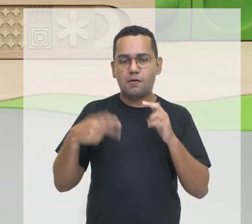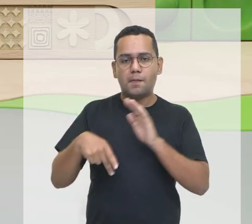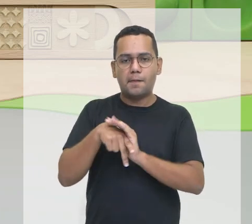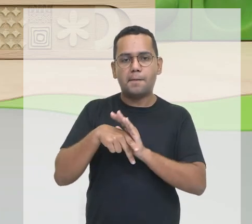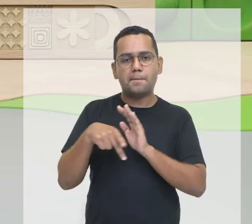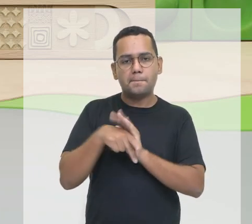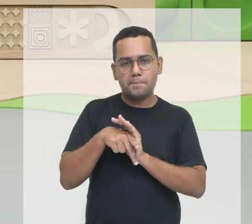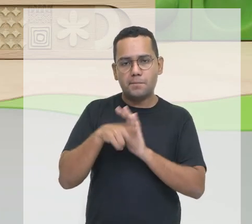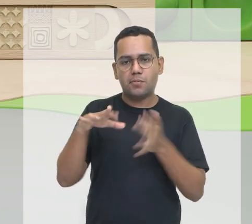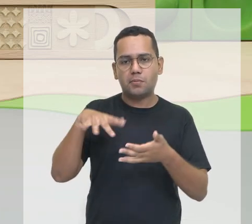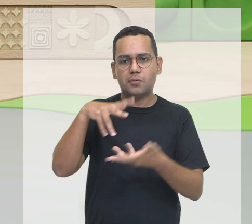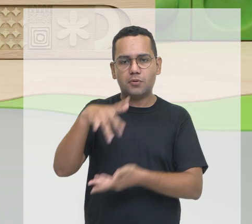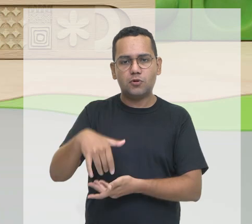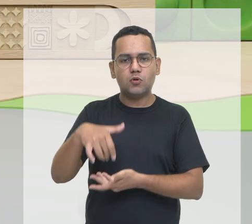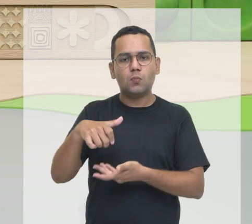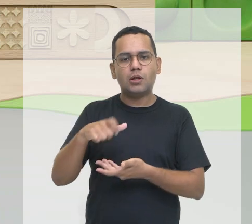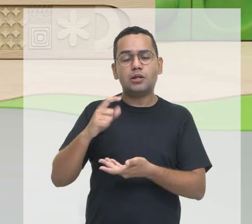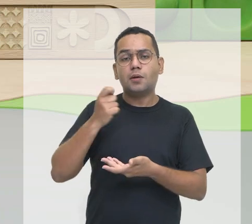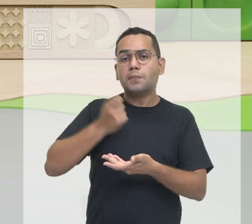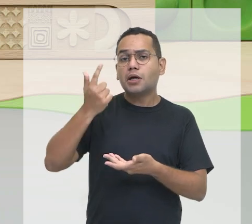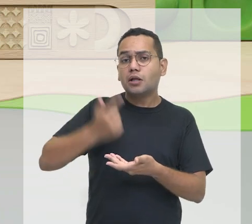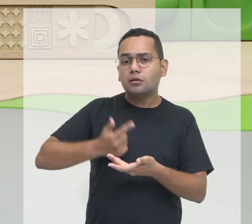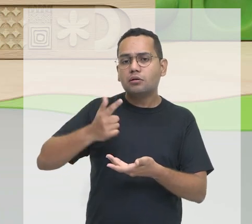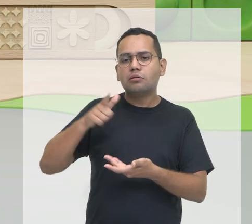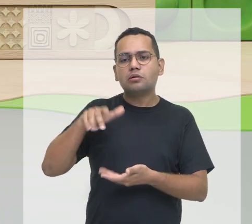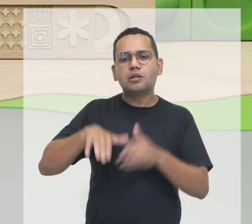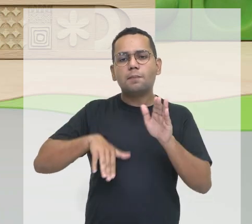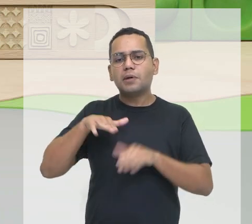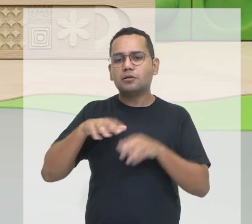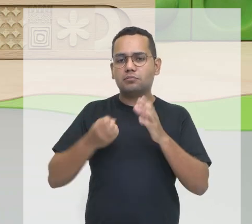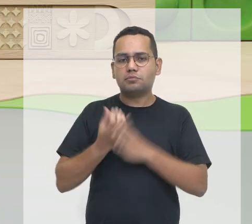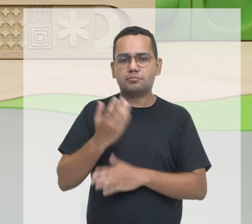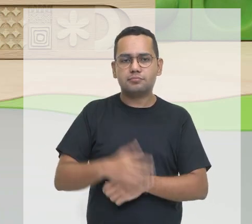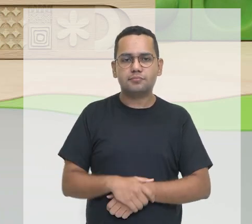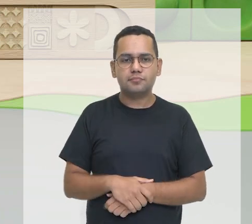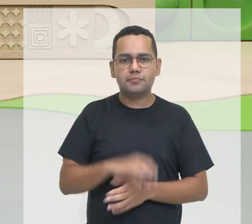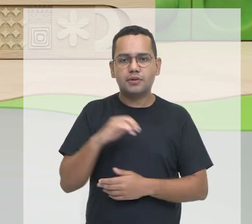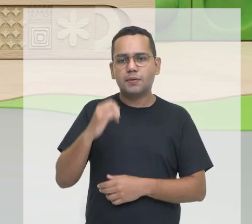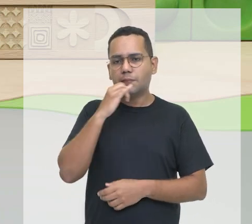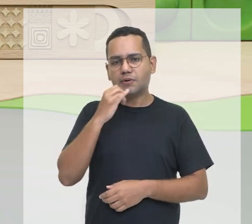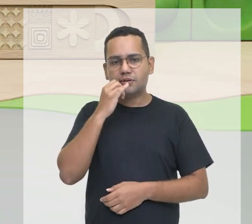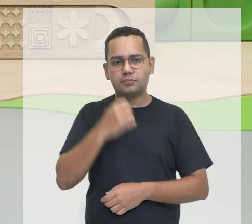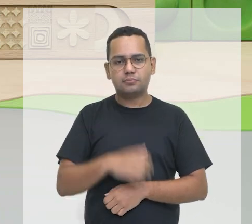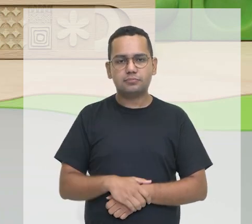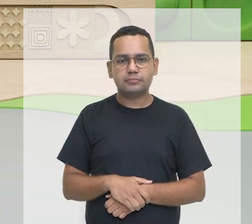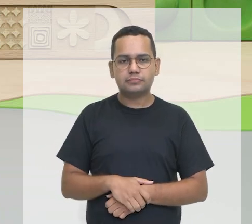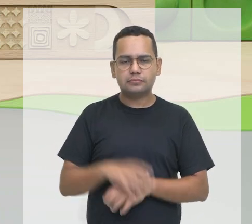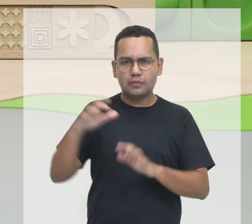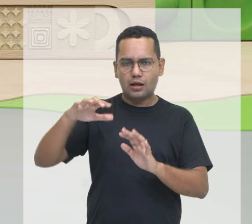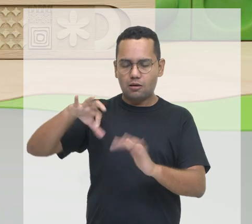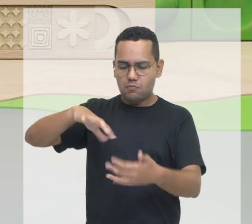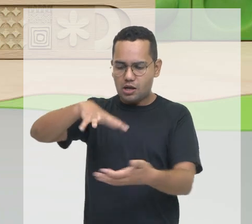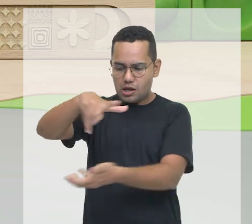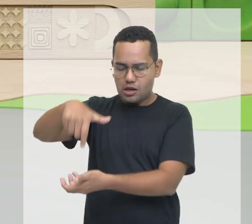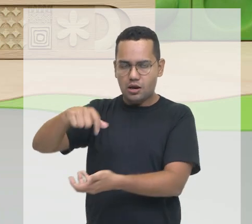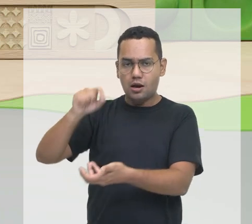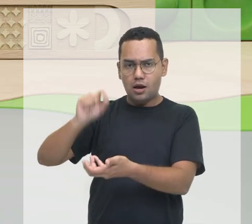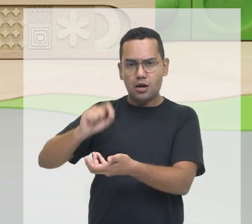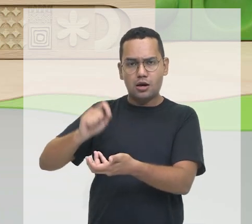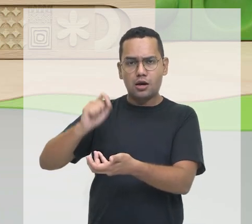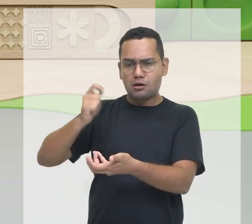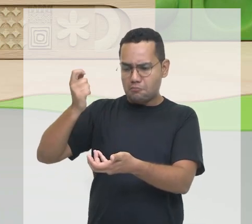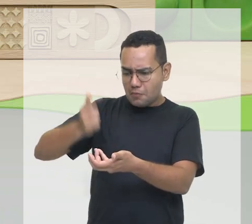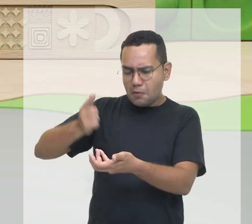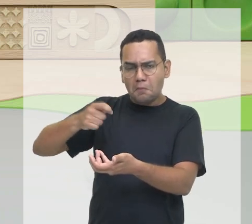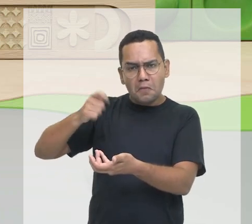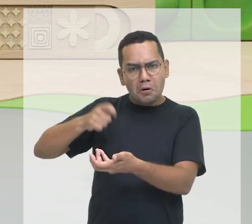sua composição. Por meio da análise da sua luz, né, a luz da estrela pode ser captada por equipamentos aqui na Terra.